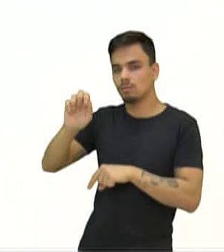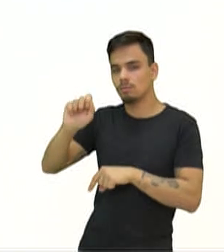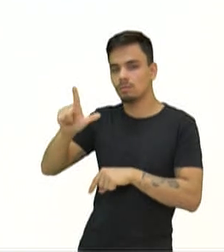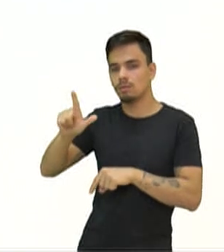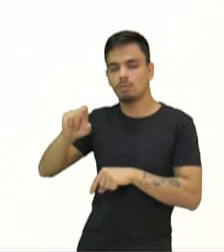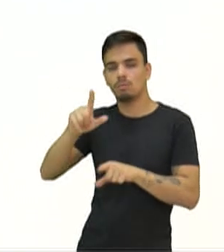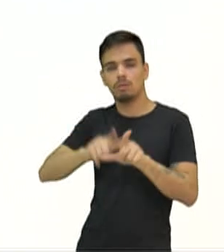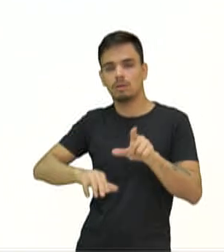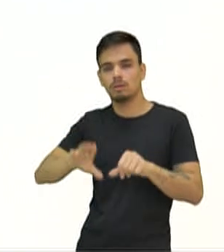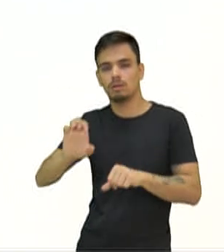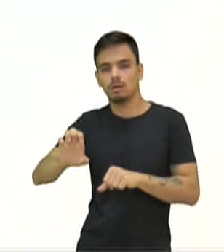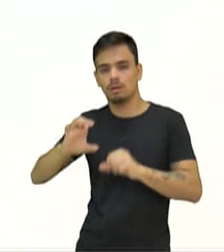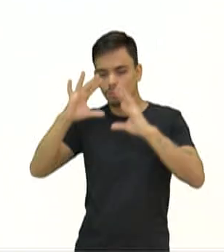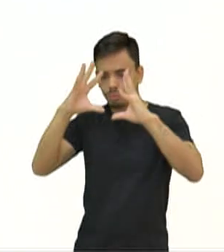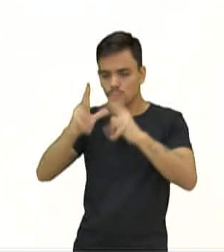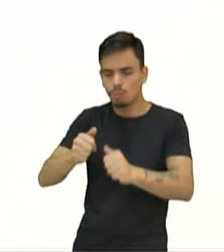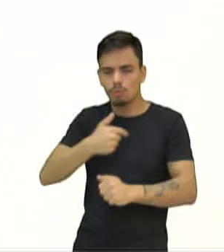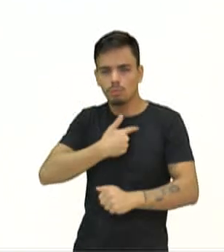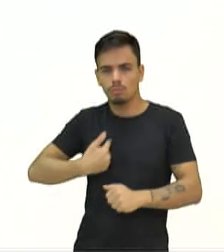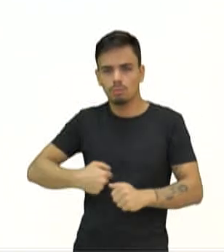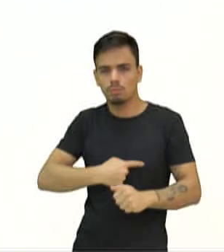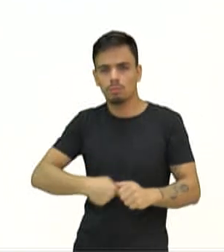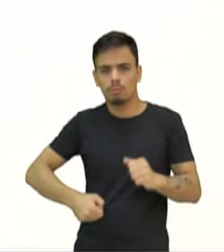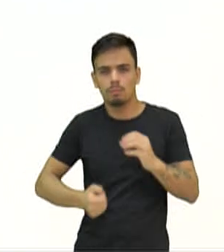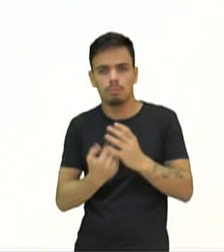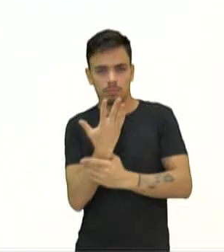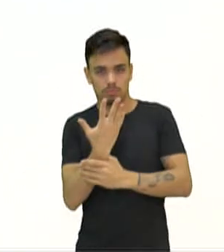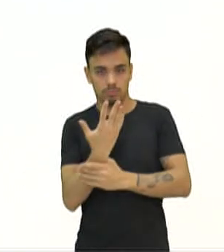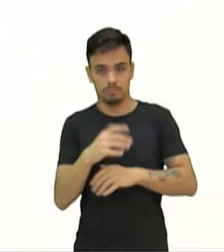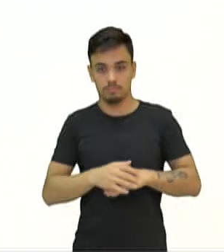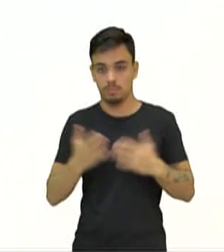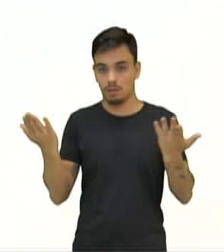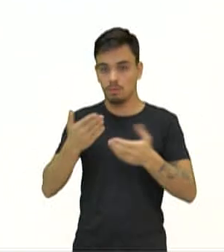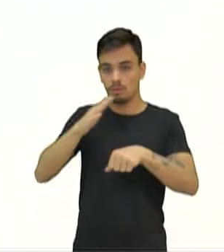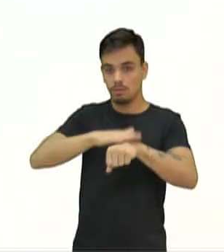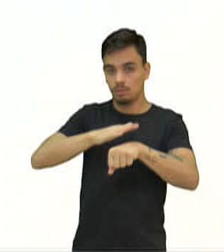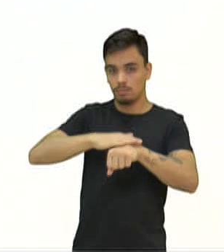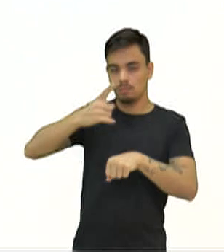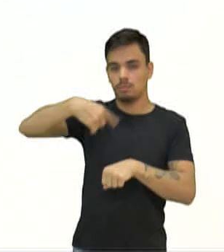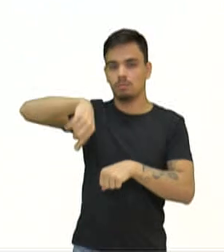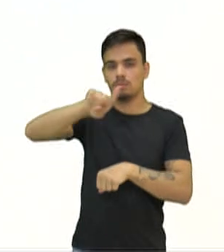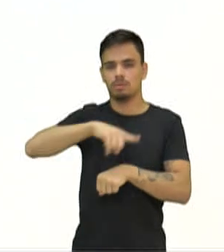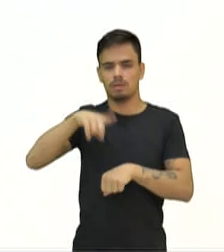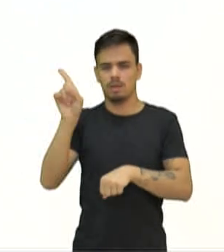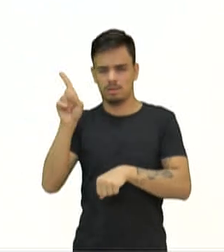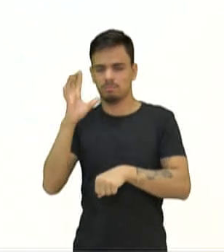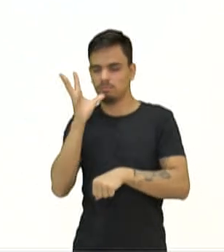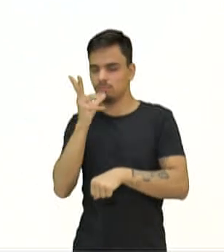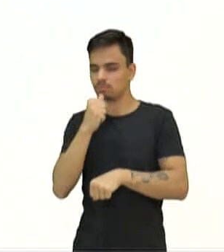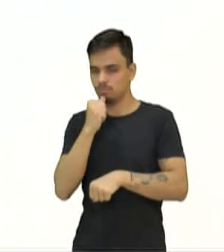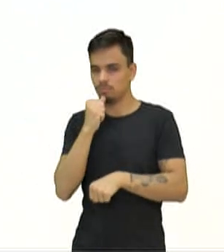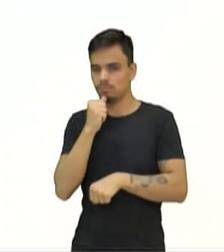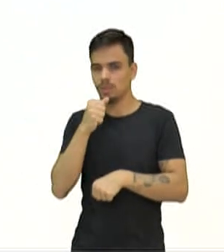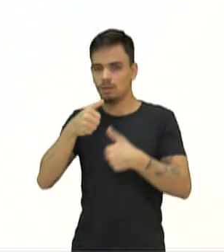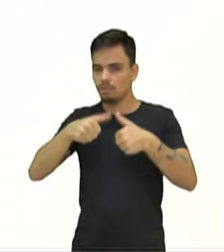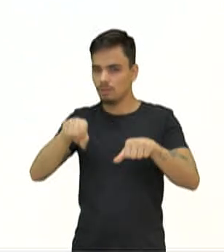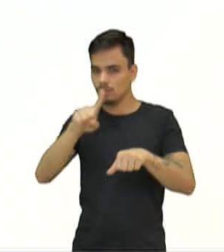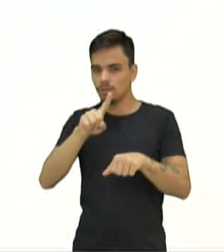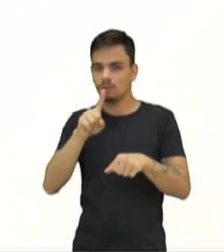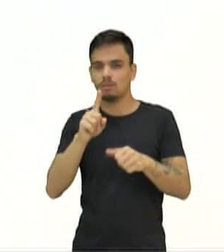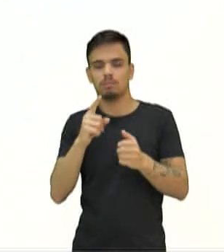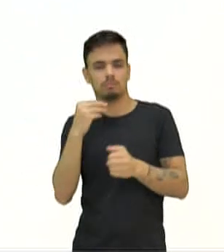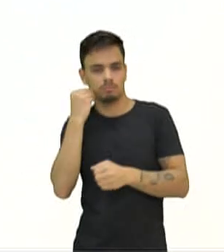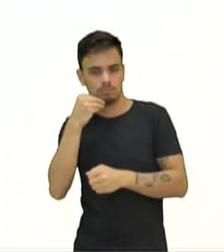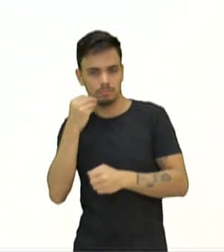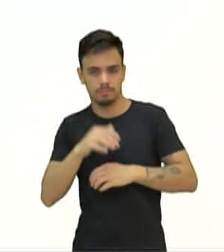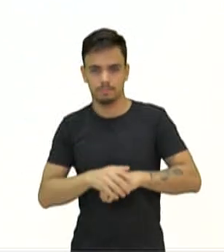os órgãos do embrião em si são formados. Tempinho para vocês, essa é um pouquinho mais demorada. Fica aí com vocês a